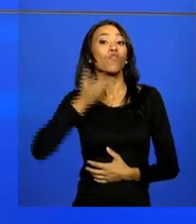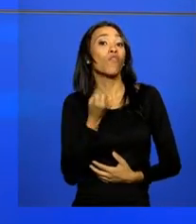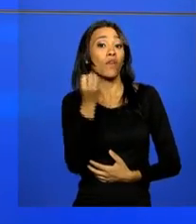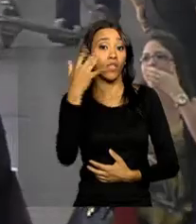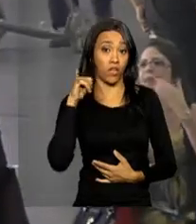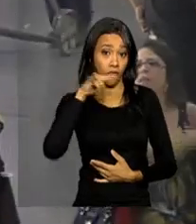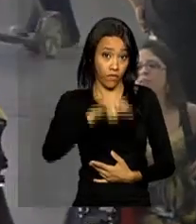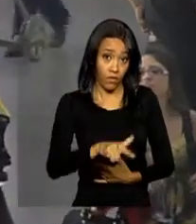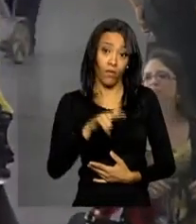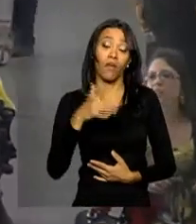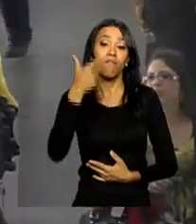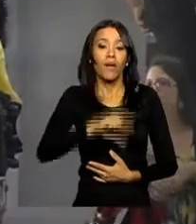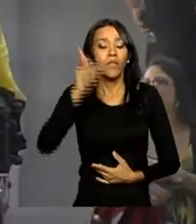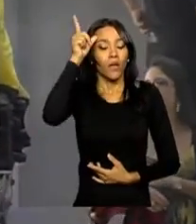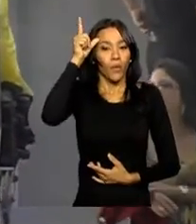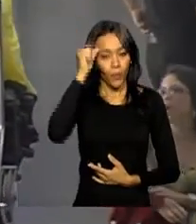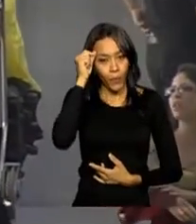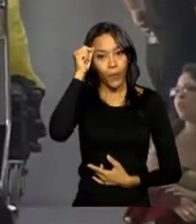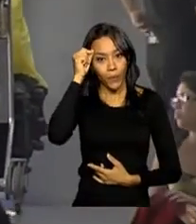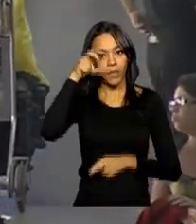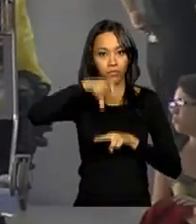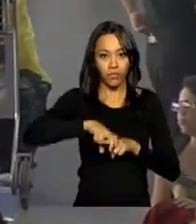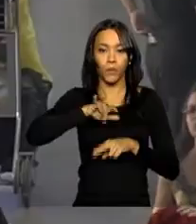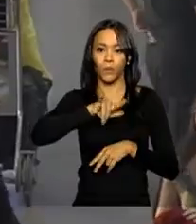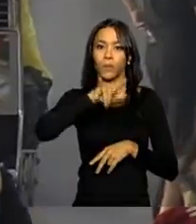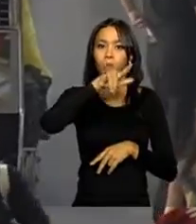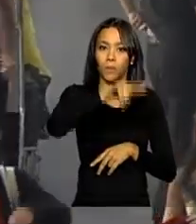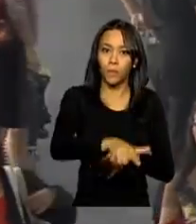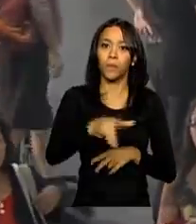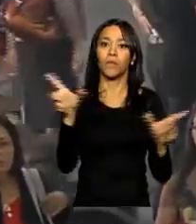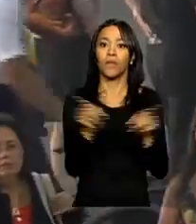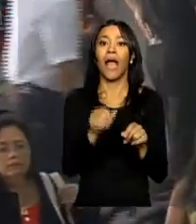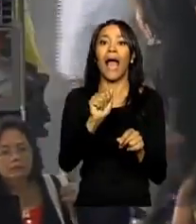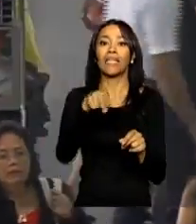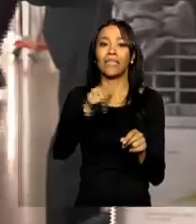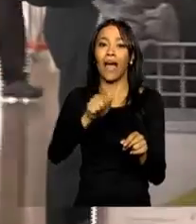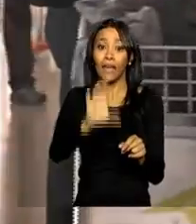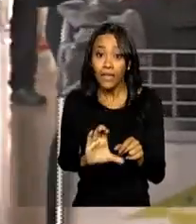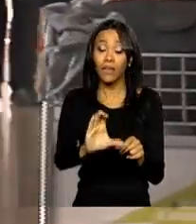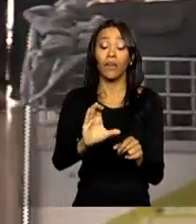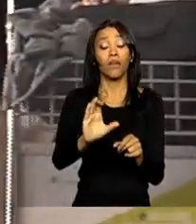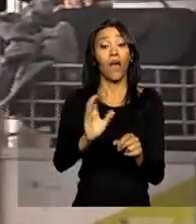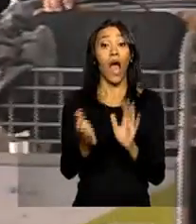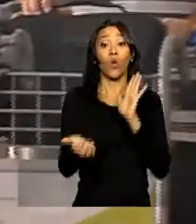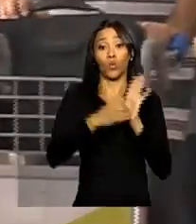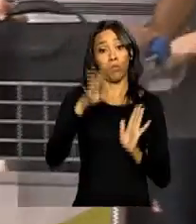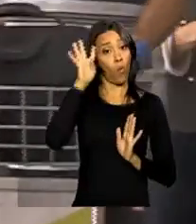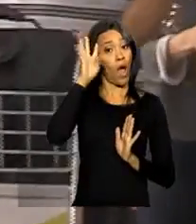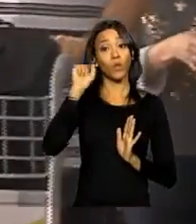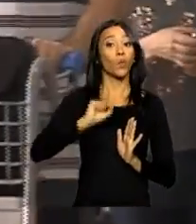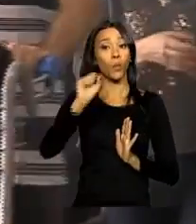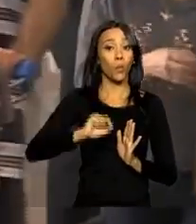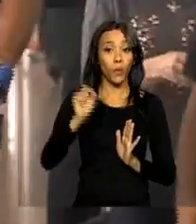para dar mais tranqüilidade aos passageiros a agência nacional de aviação civil anac realiza desde a última quarta feira a